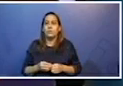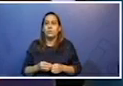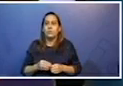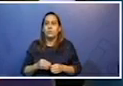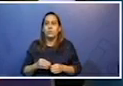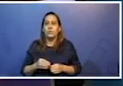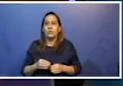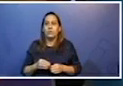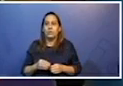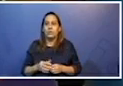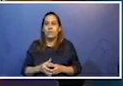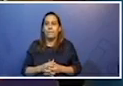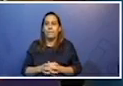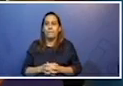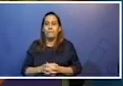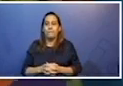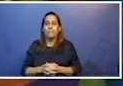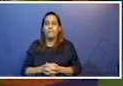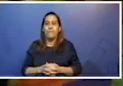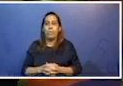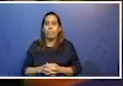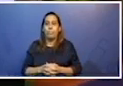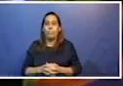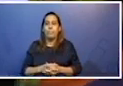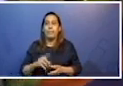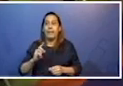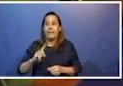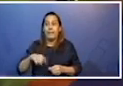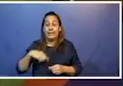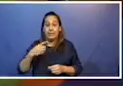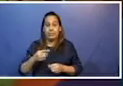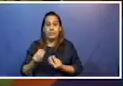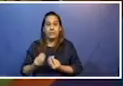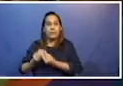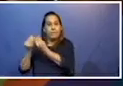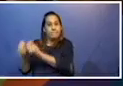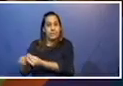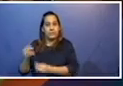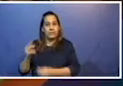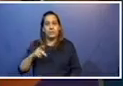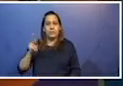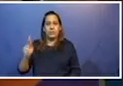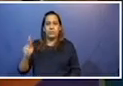leva até o tatuzinho correto, tá bom? Depois,